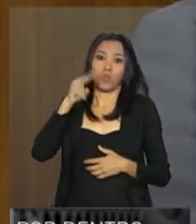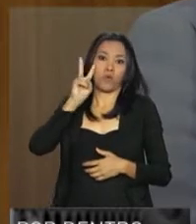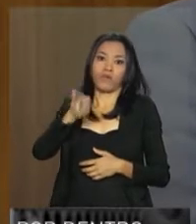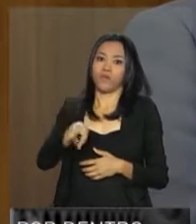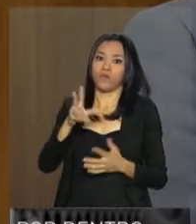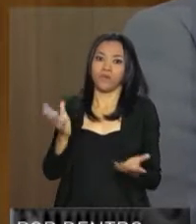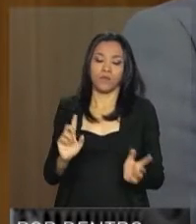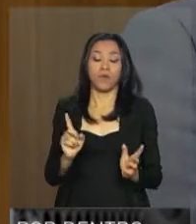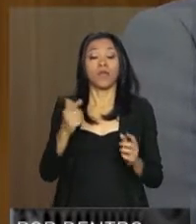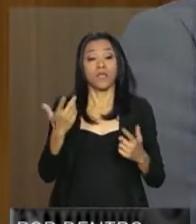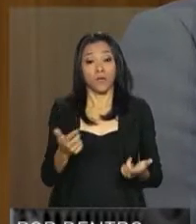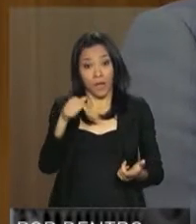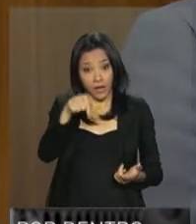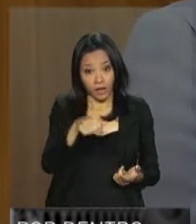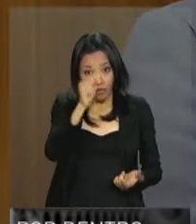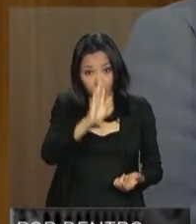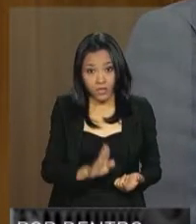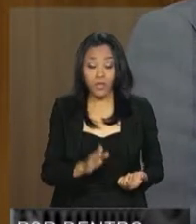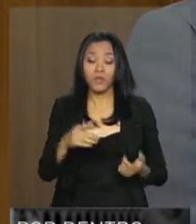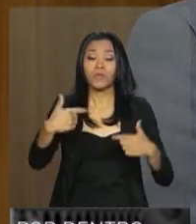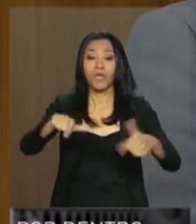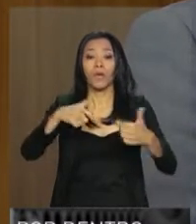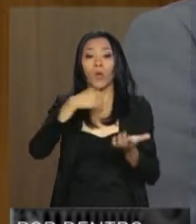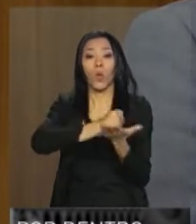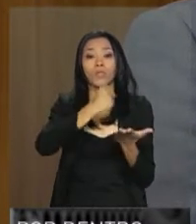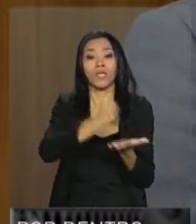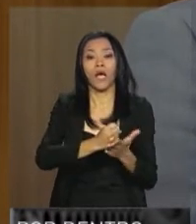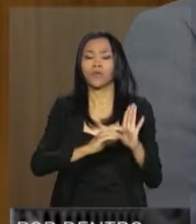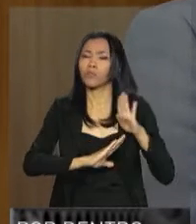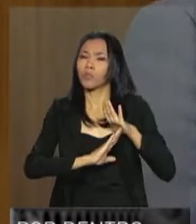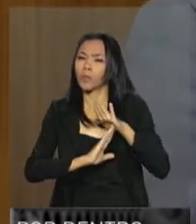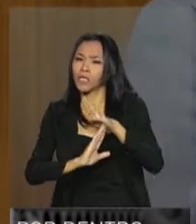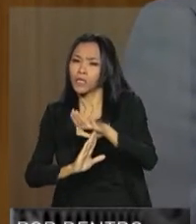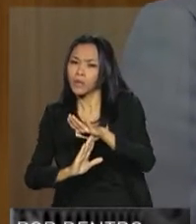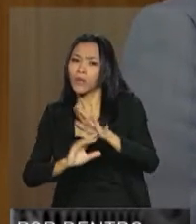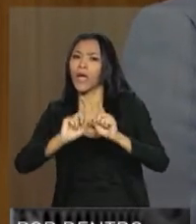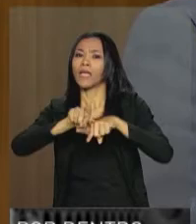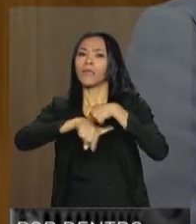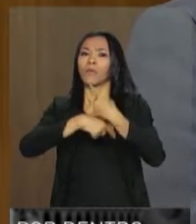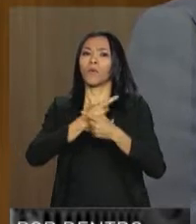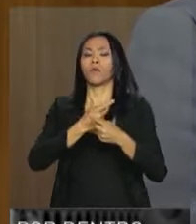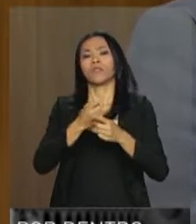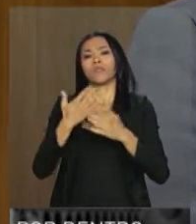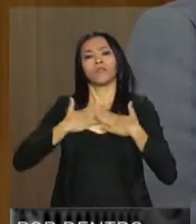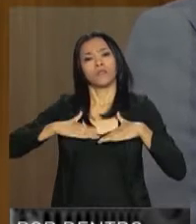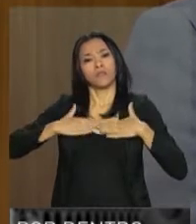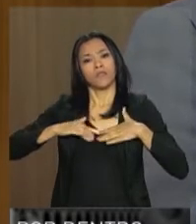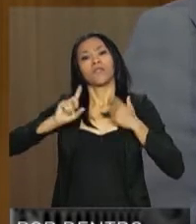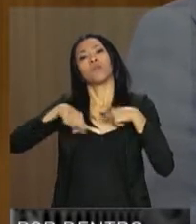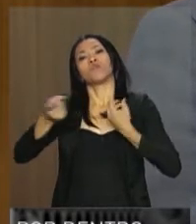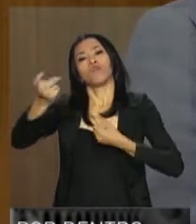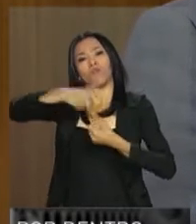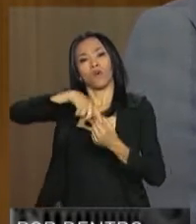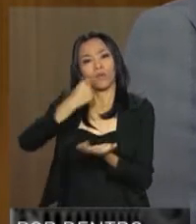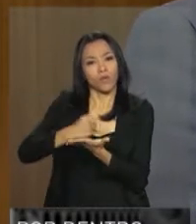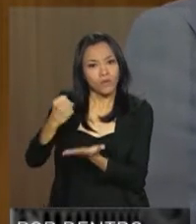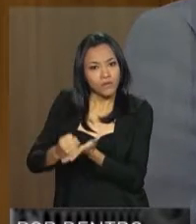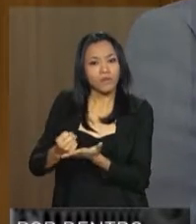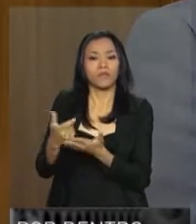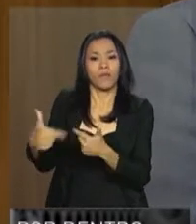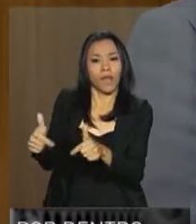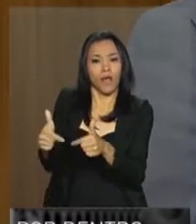regulamentação do trabalho intermitente é contra o trabalhador não vai ser efetivada porque na prática